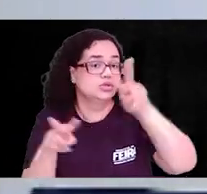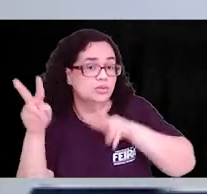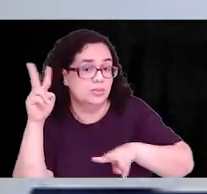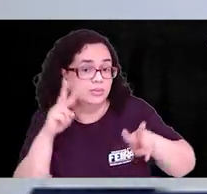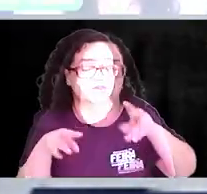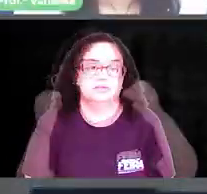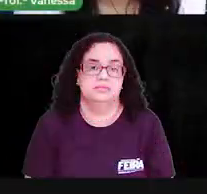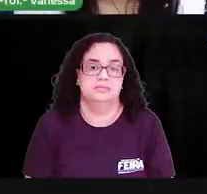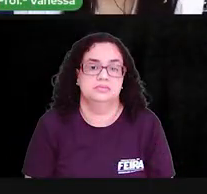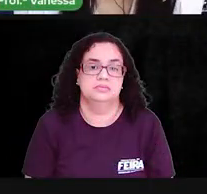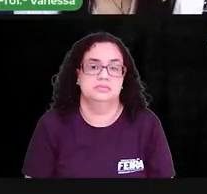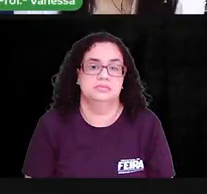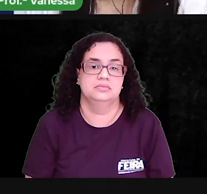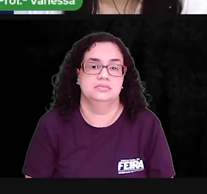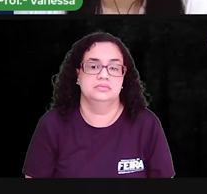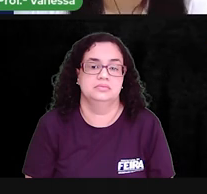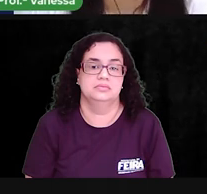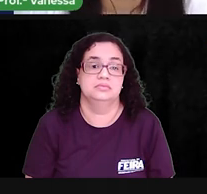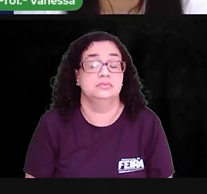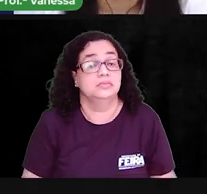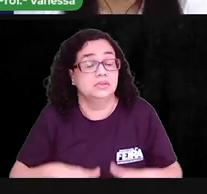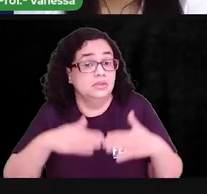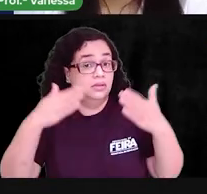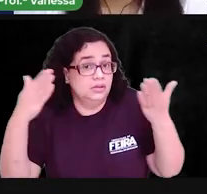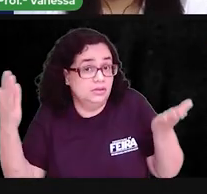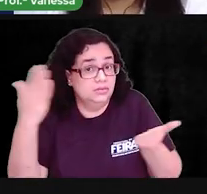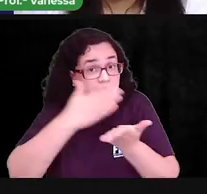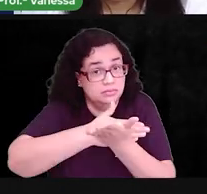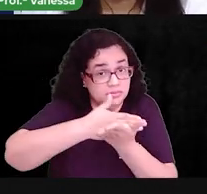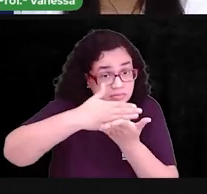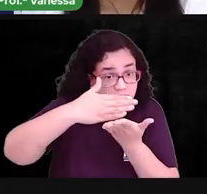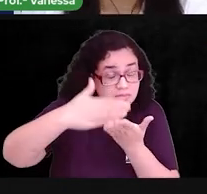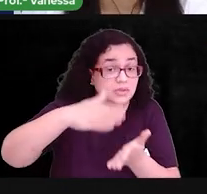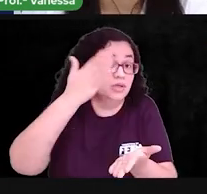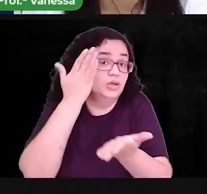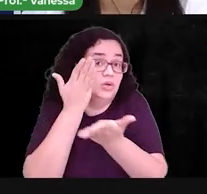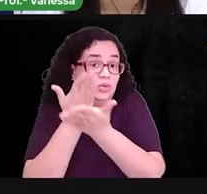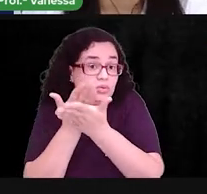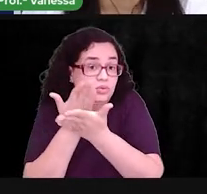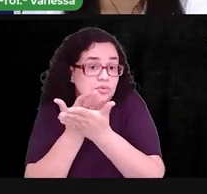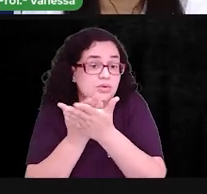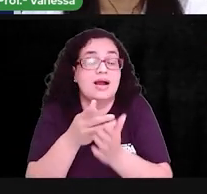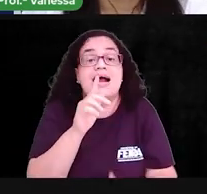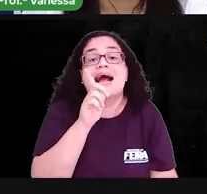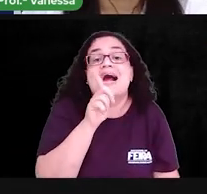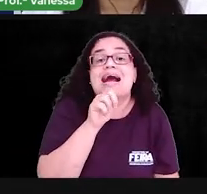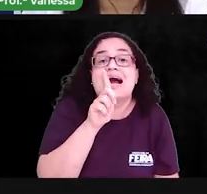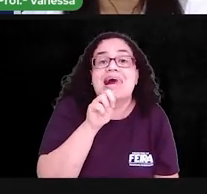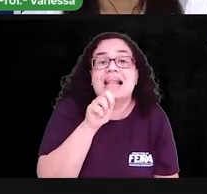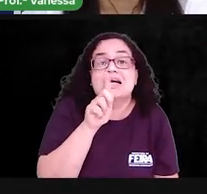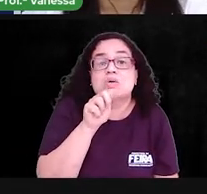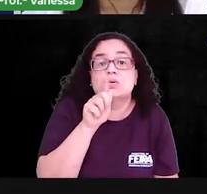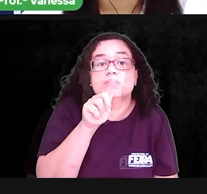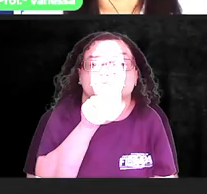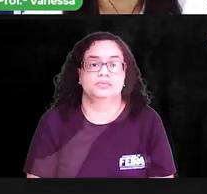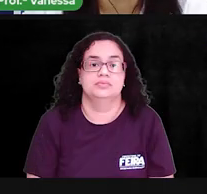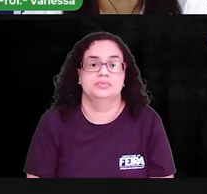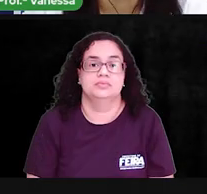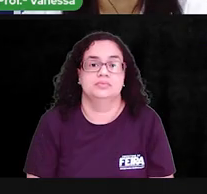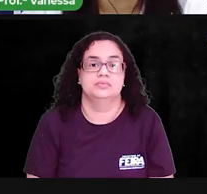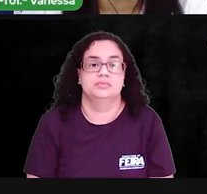as explicações bom então vamos lá nós vamos estudar sobre a água